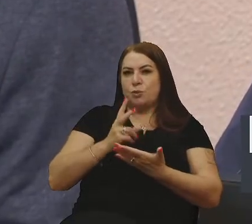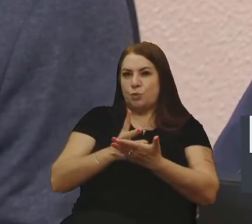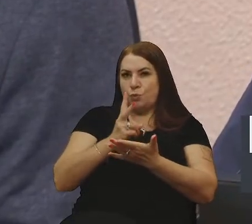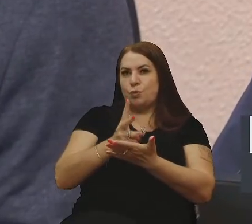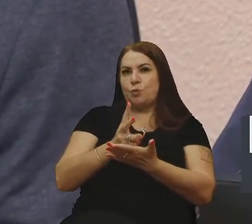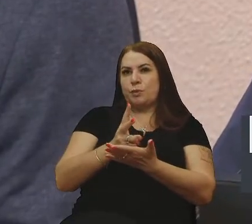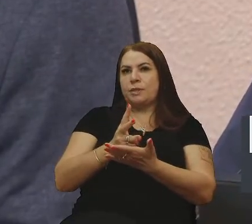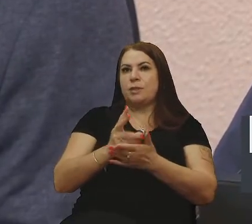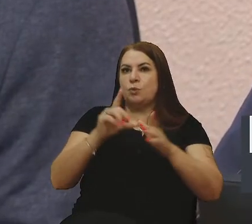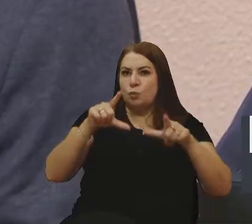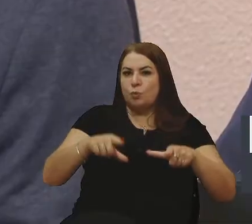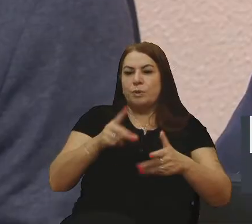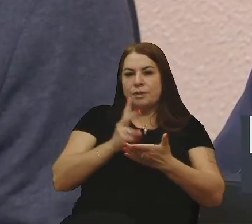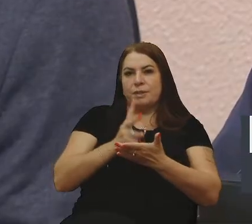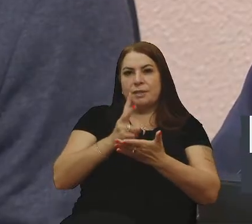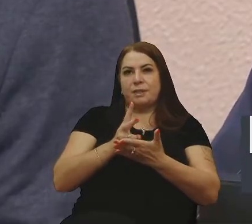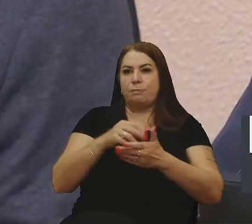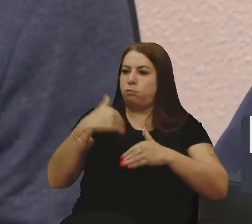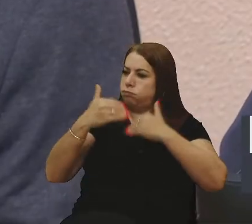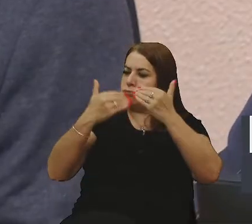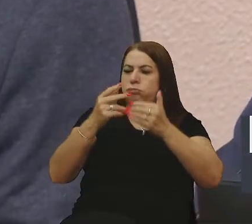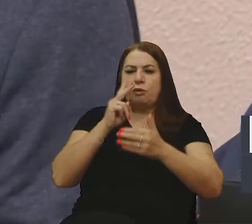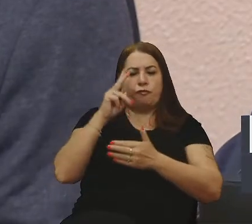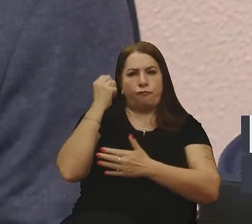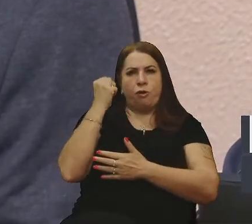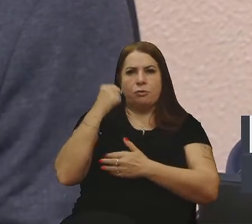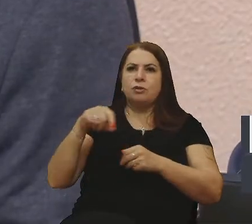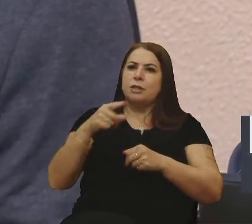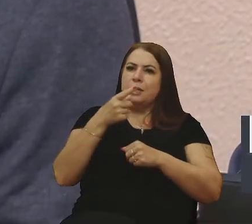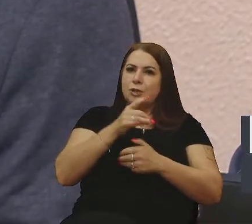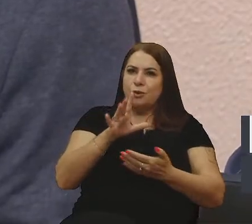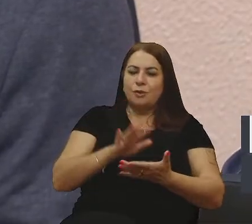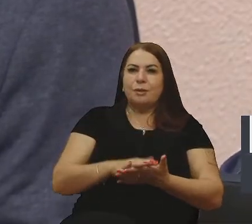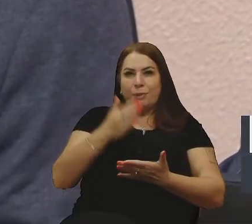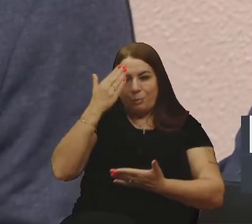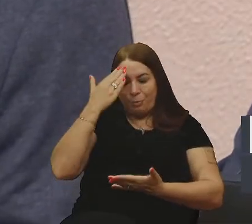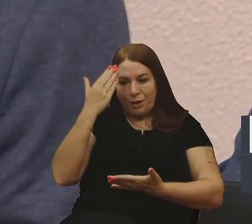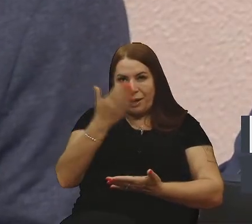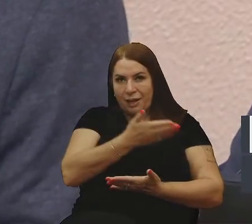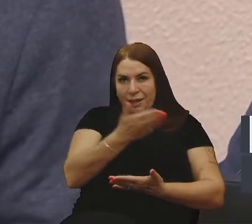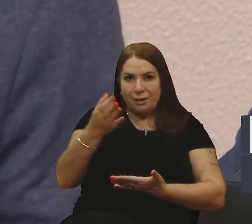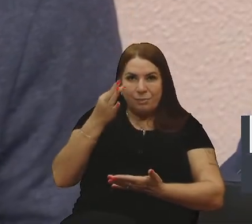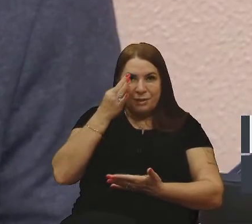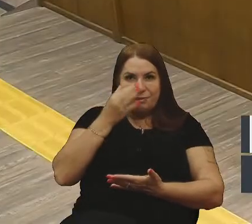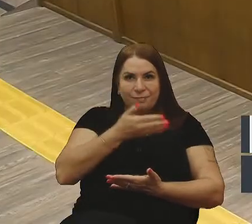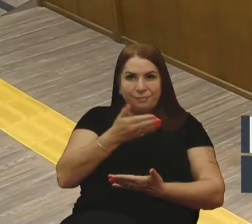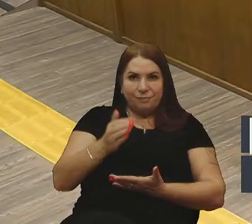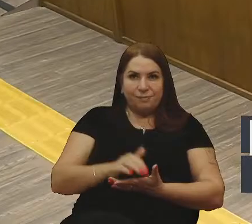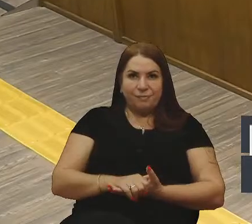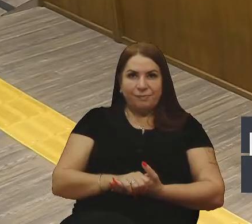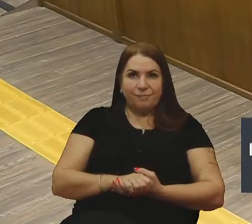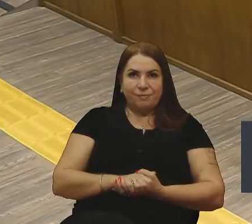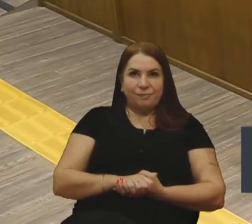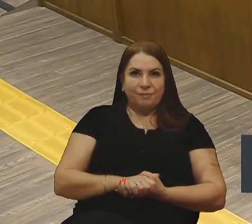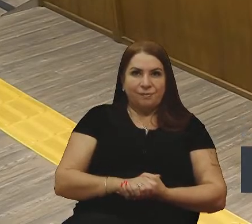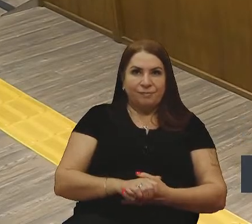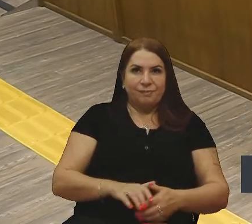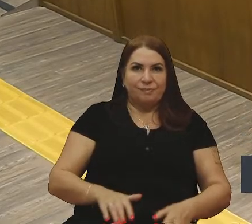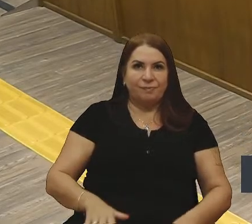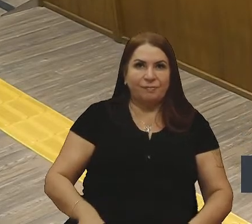continuar no local que sempre esteve pujante e forte. Era isso. Muito obrigado pela presença de todos.